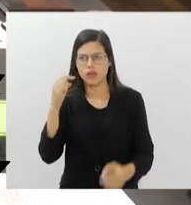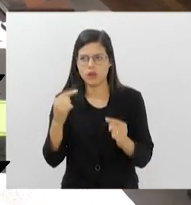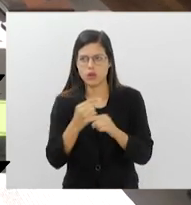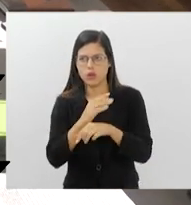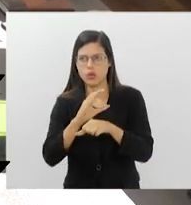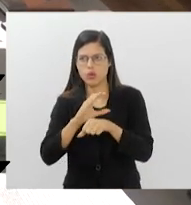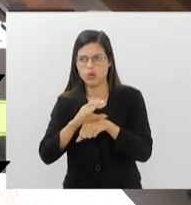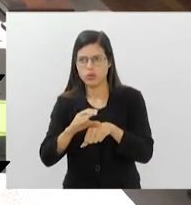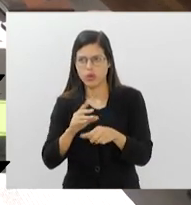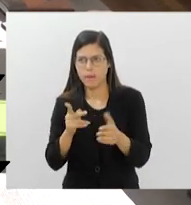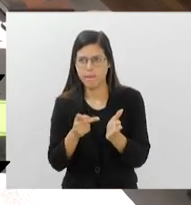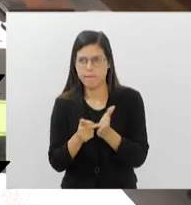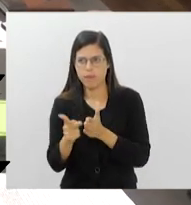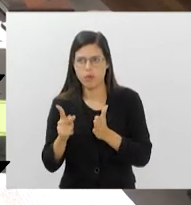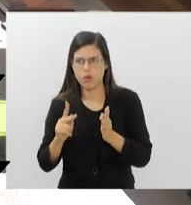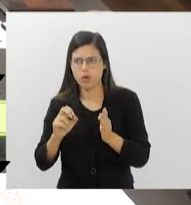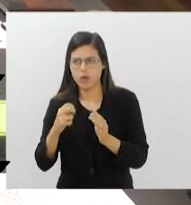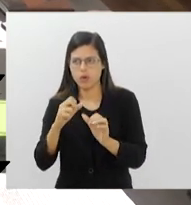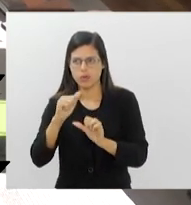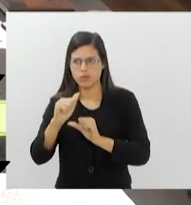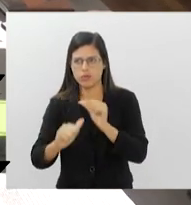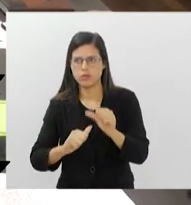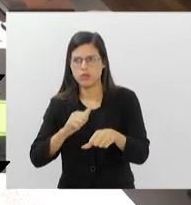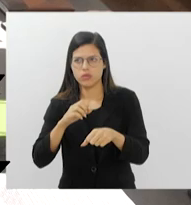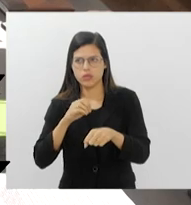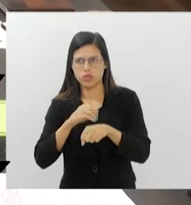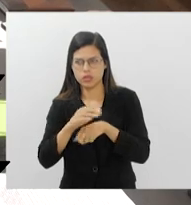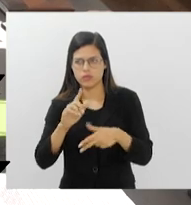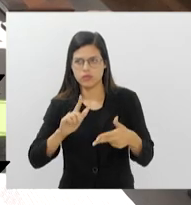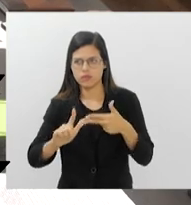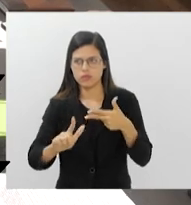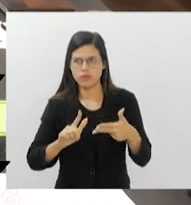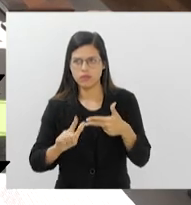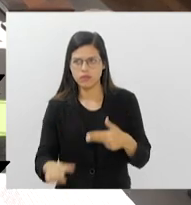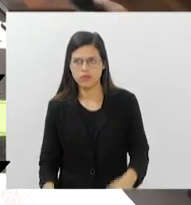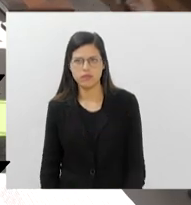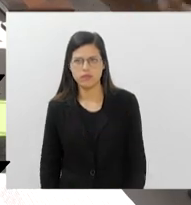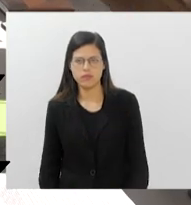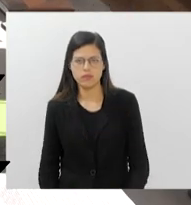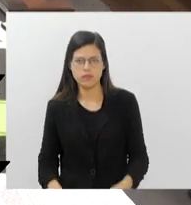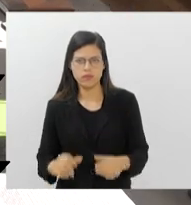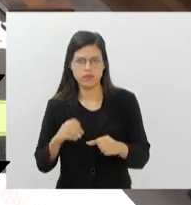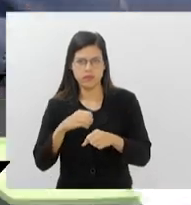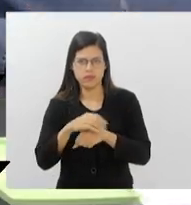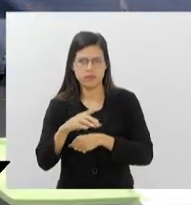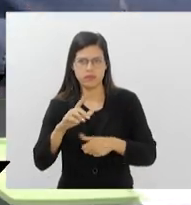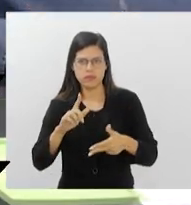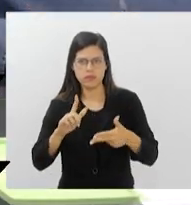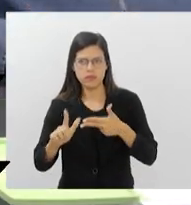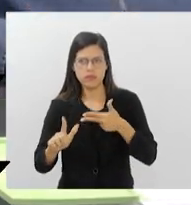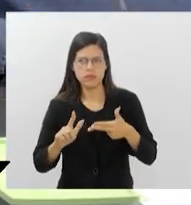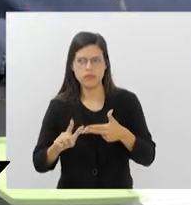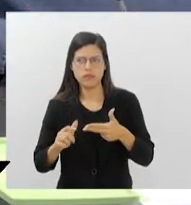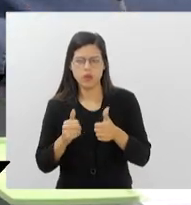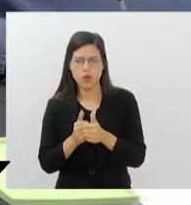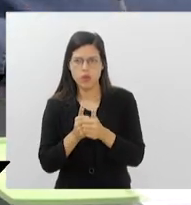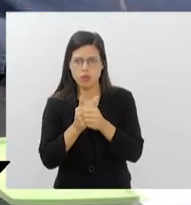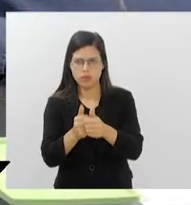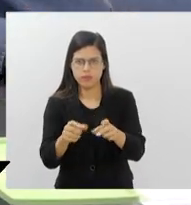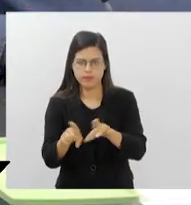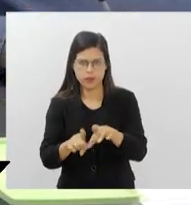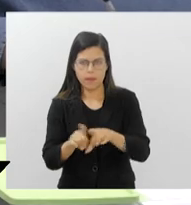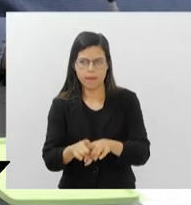pela pela transformação em indicação Legislativa pela indicação Legislativa Presidente Deputado min também acompanha então